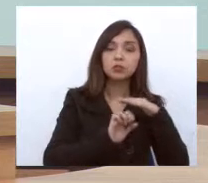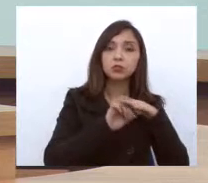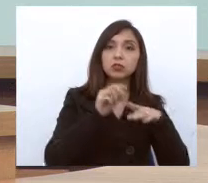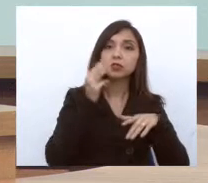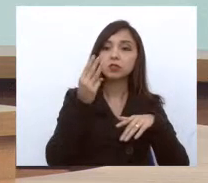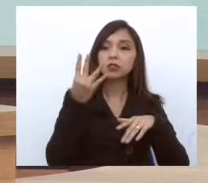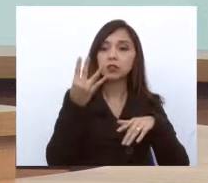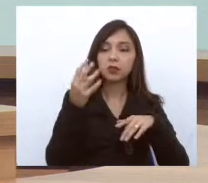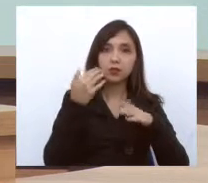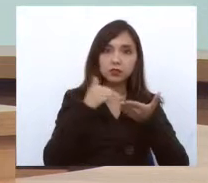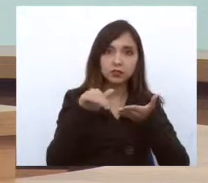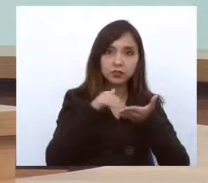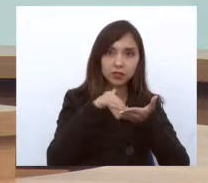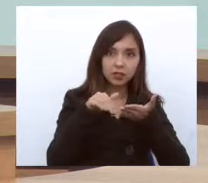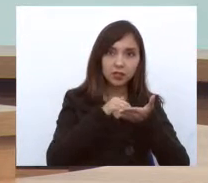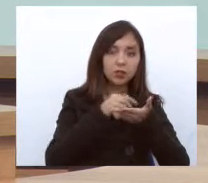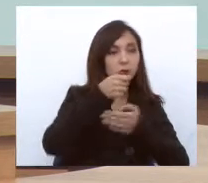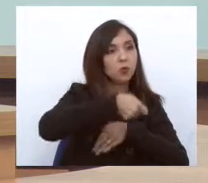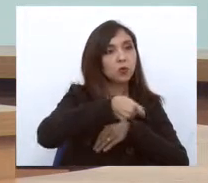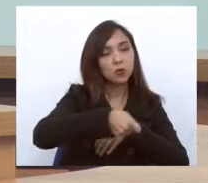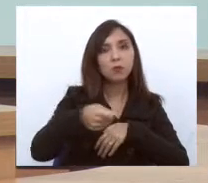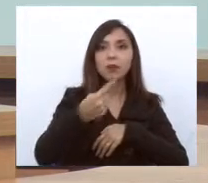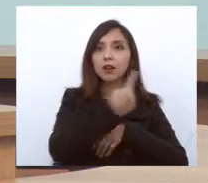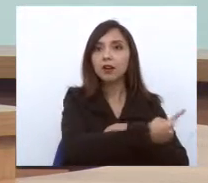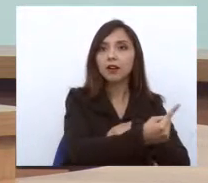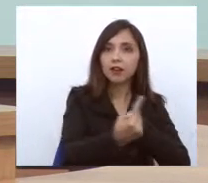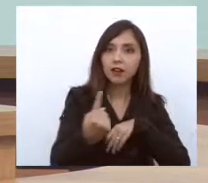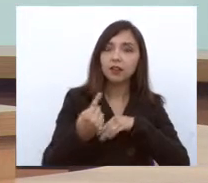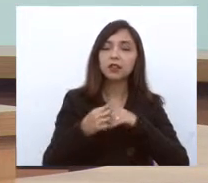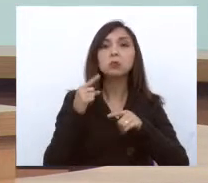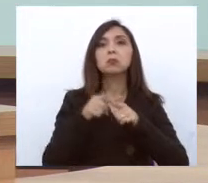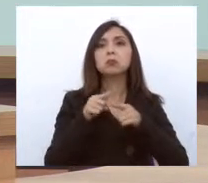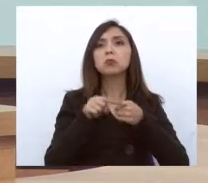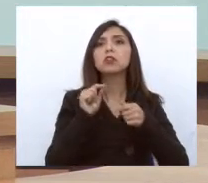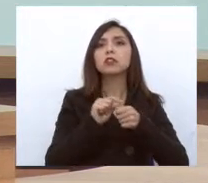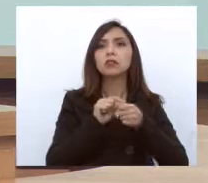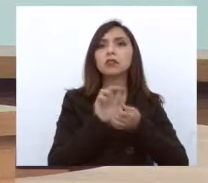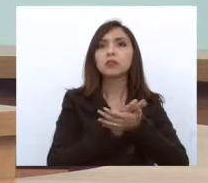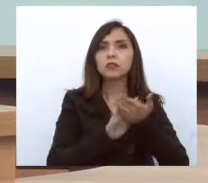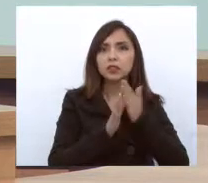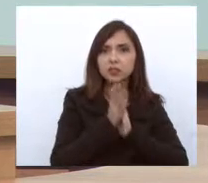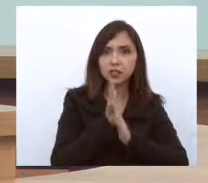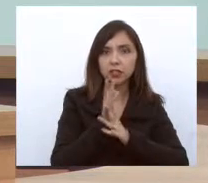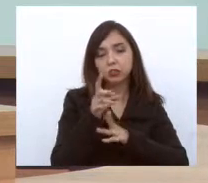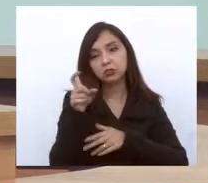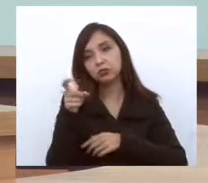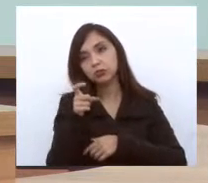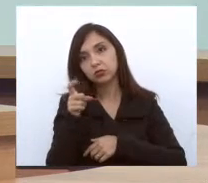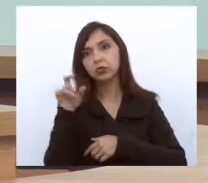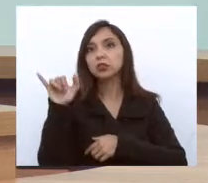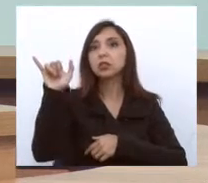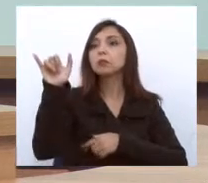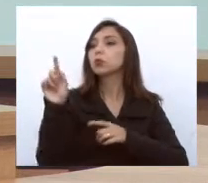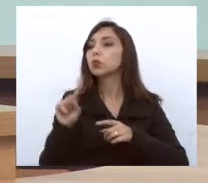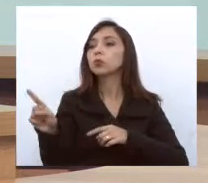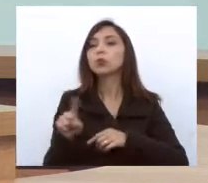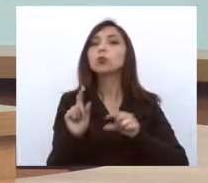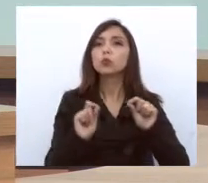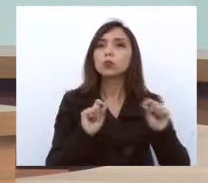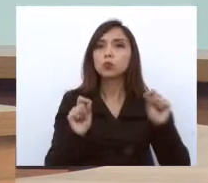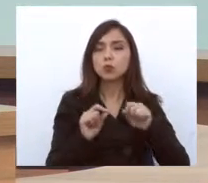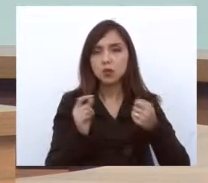34 secretários e cobrar de cada um por que não foi feita uma obra X ou Y. Quanto que foi